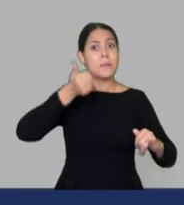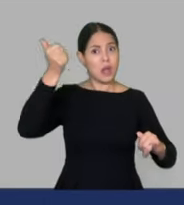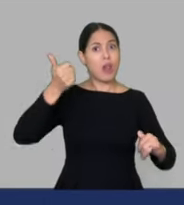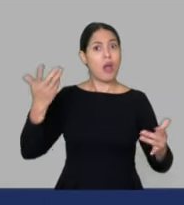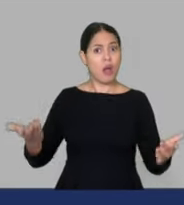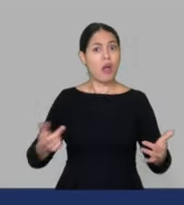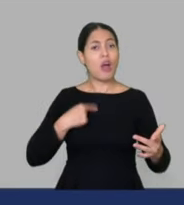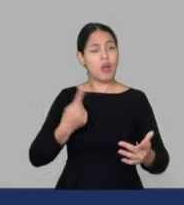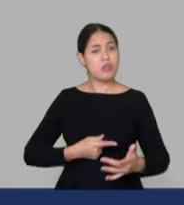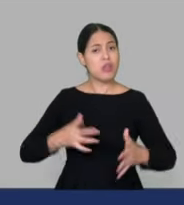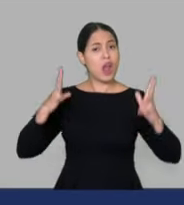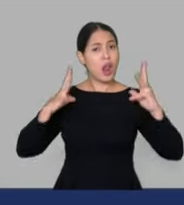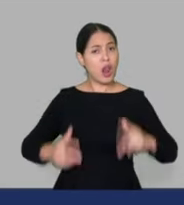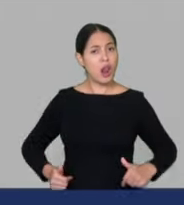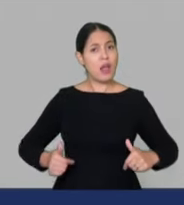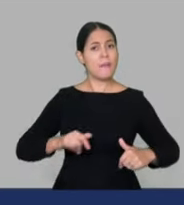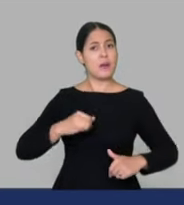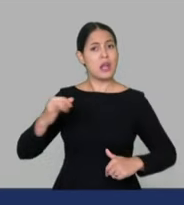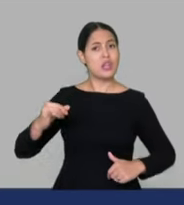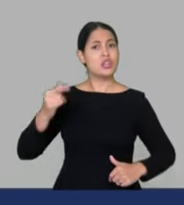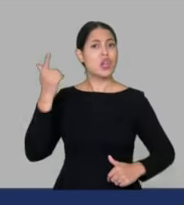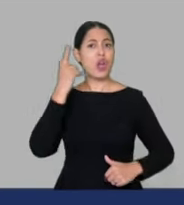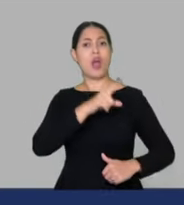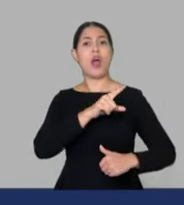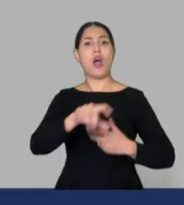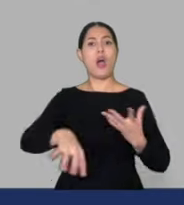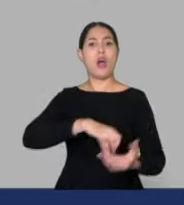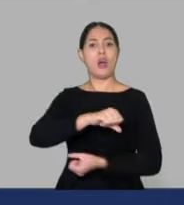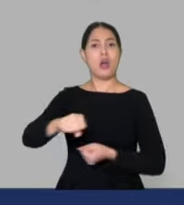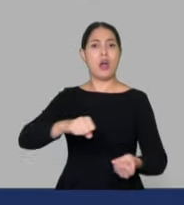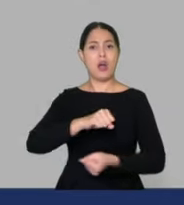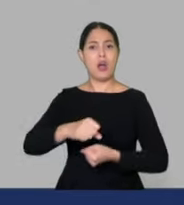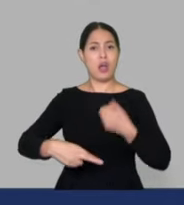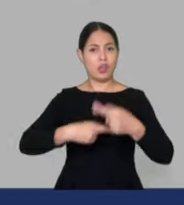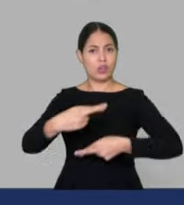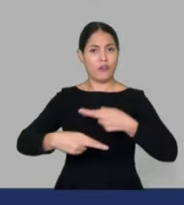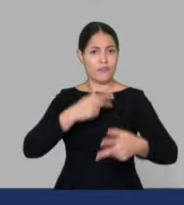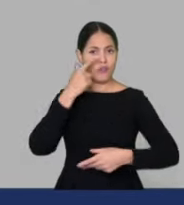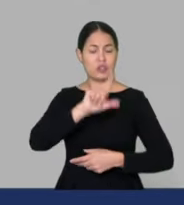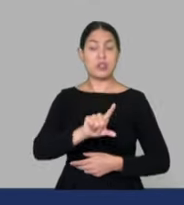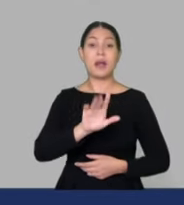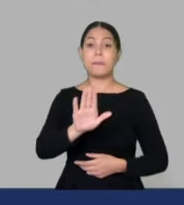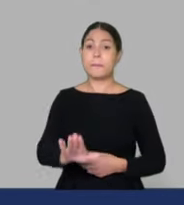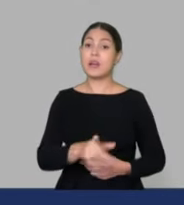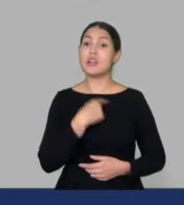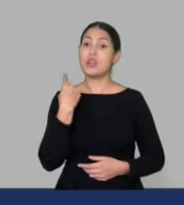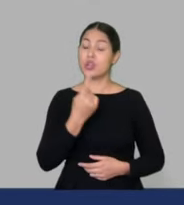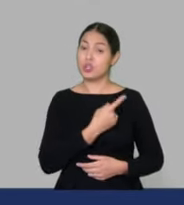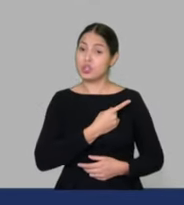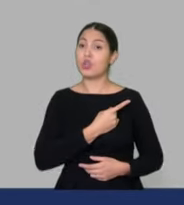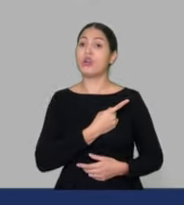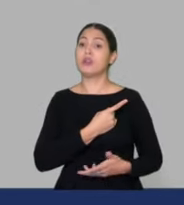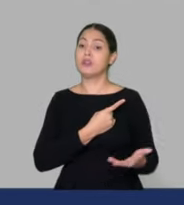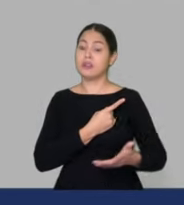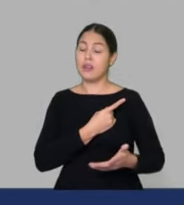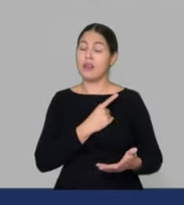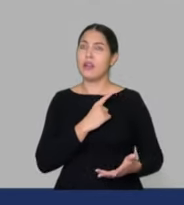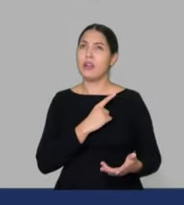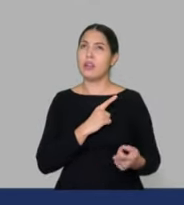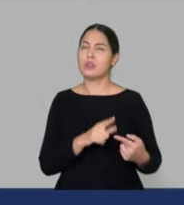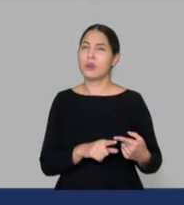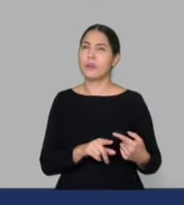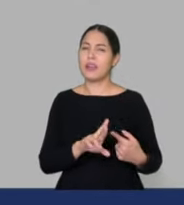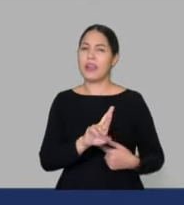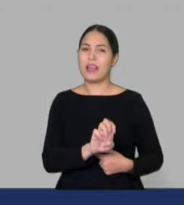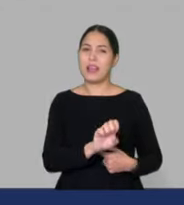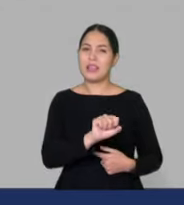porque integramos melhor os recursos renováveis, né? E do lado dos reservatórios, de quais estão querendo se apropriar, estamos falando do